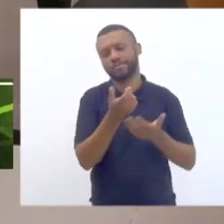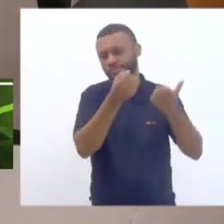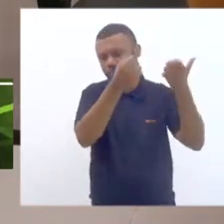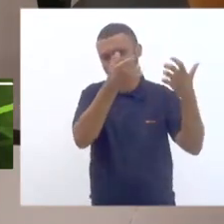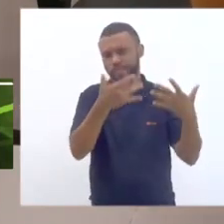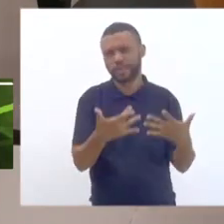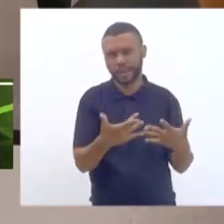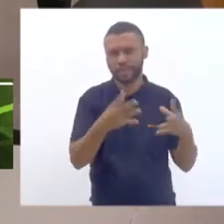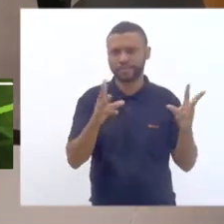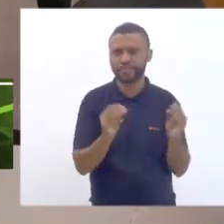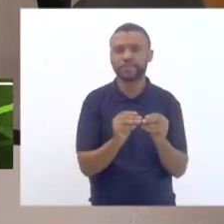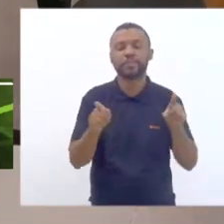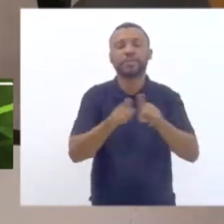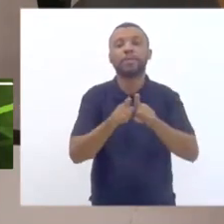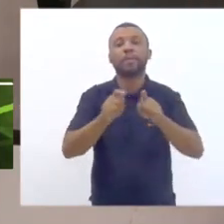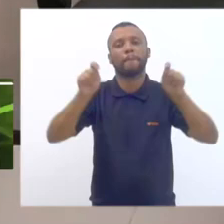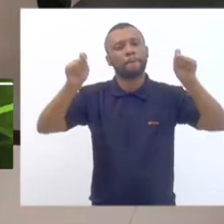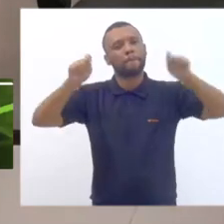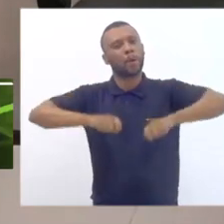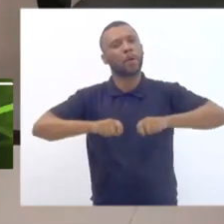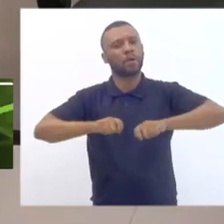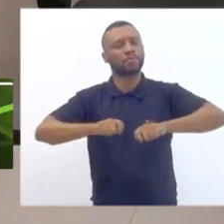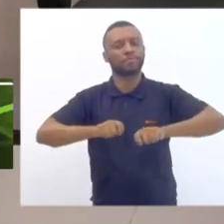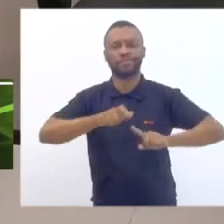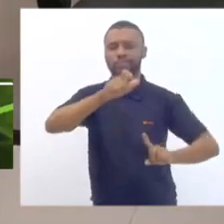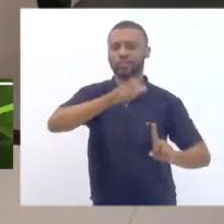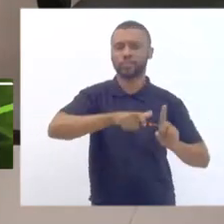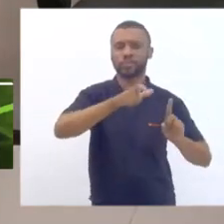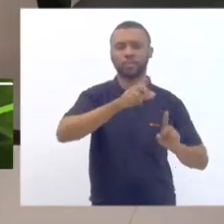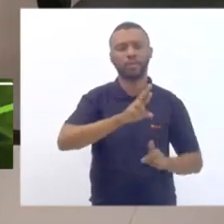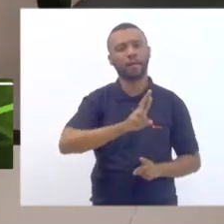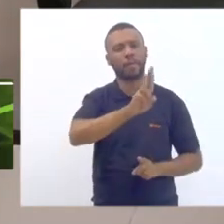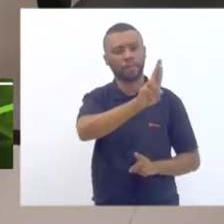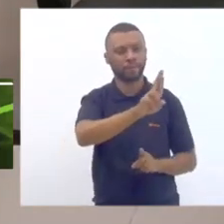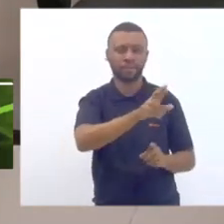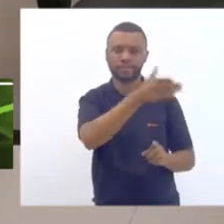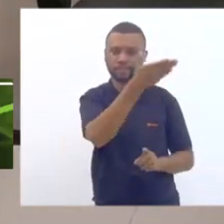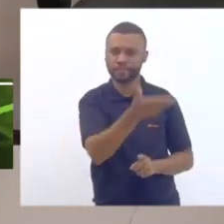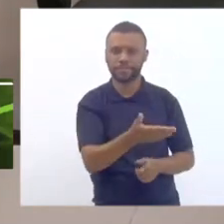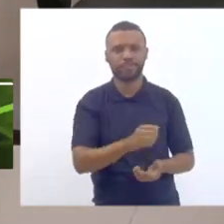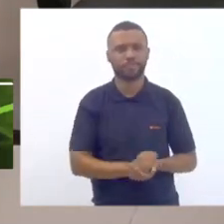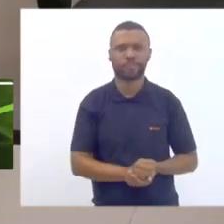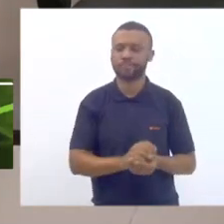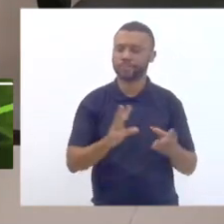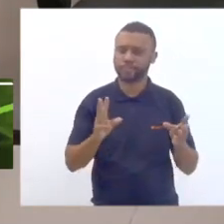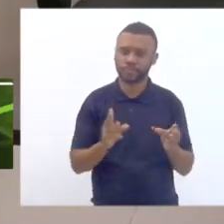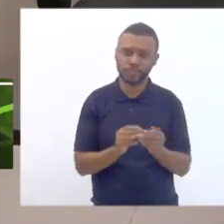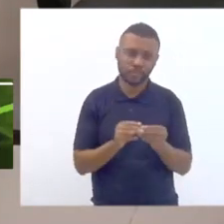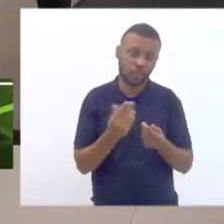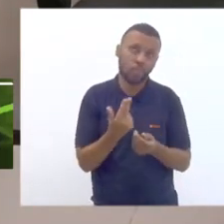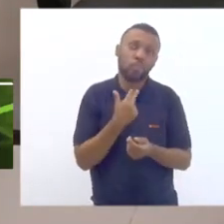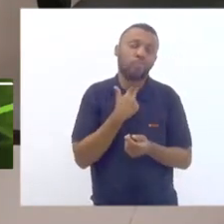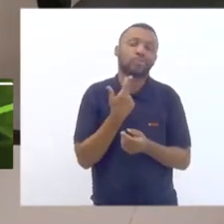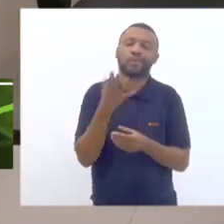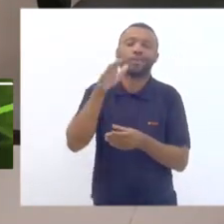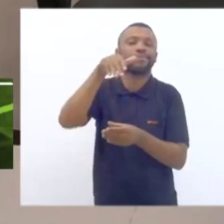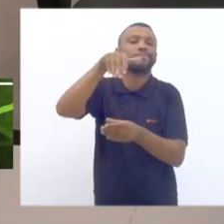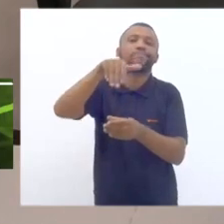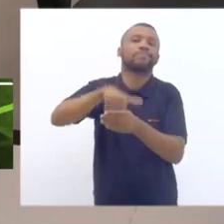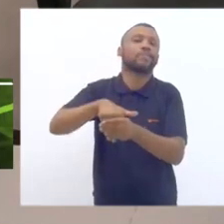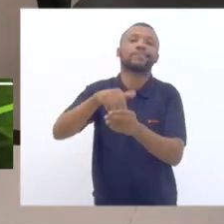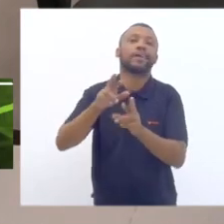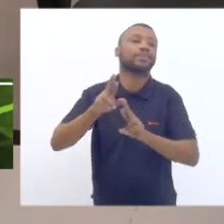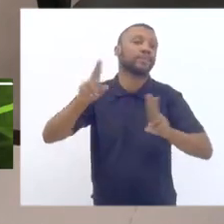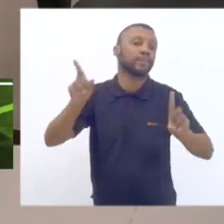proporções e com muita competência conduzida por Vossa Excelência. Sendo assim, não poderia ser diferente. O apreço que tenho